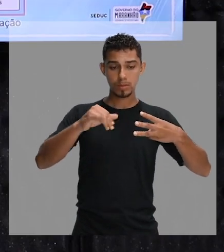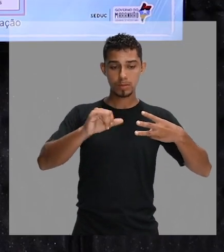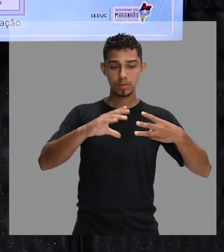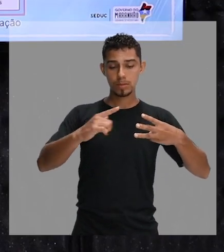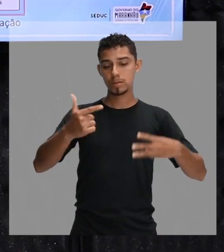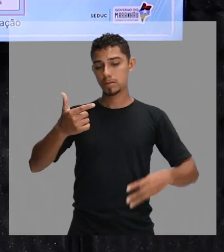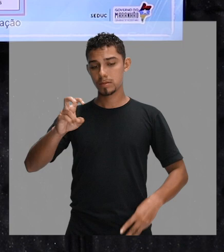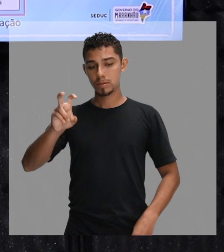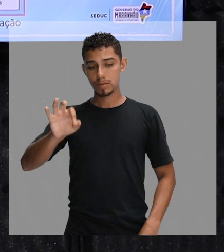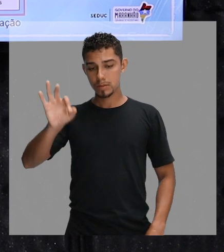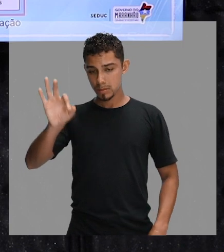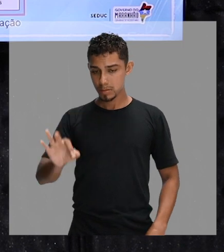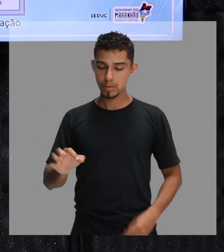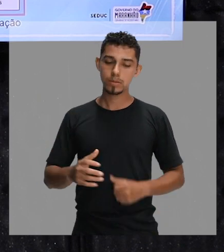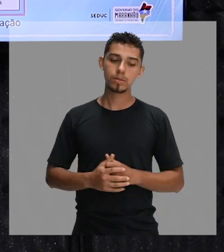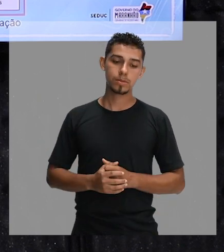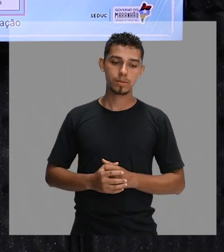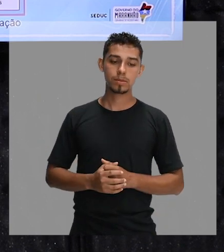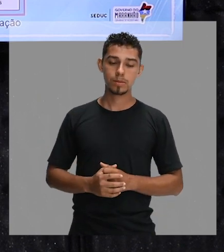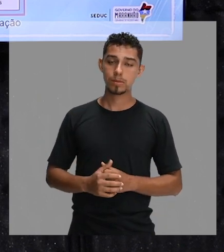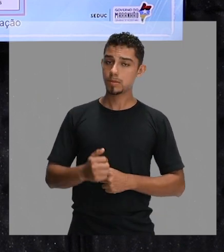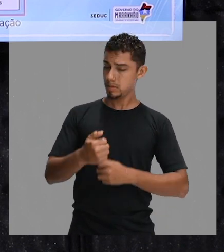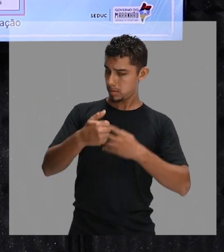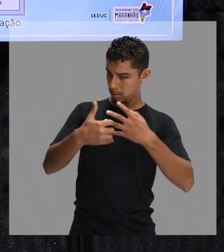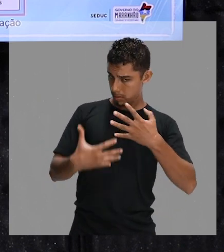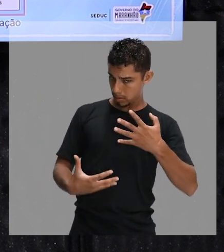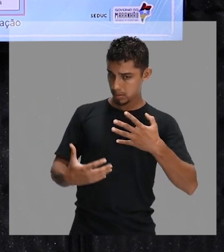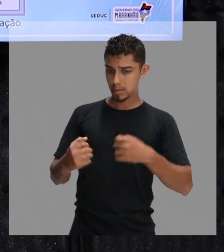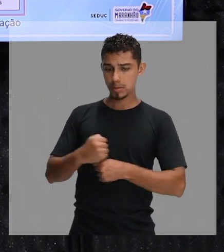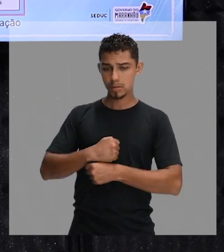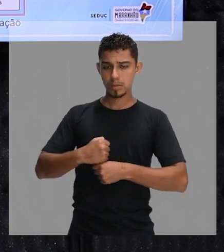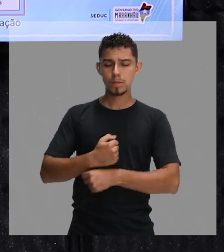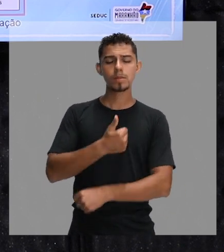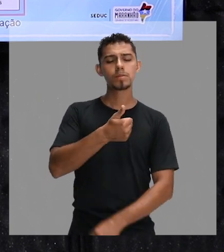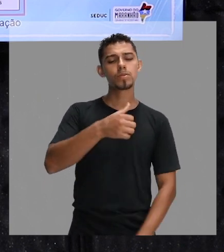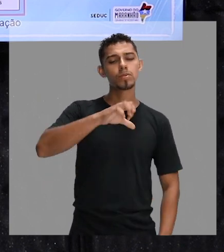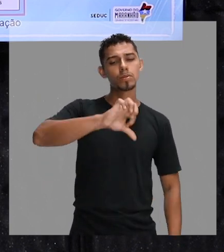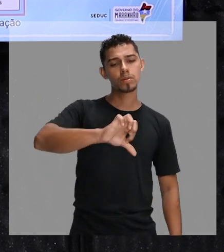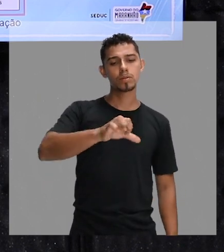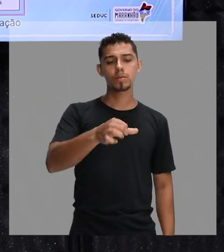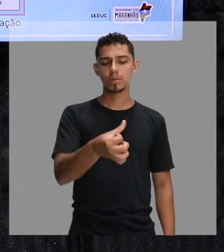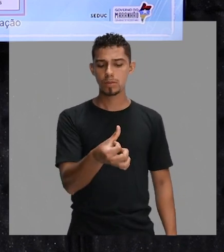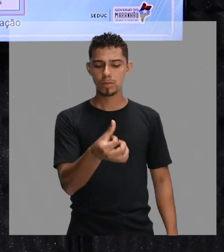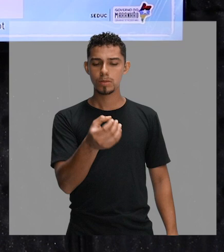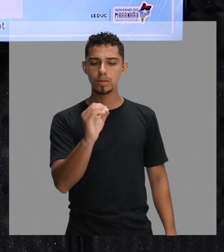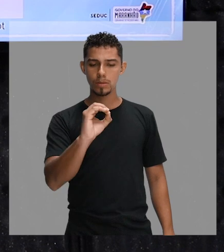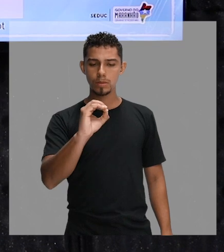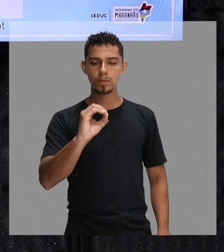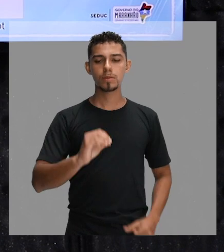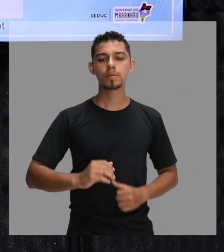planícies. Certo? É uma classificação da década de 1960.